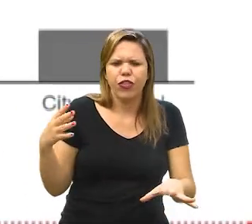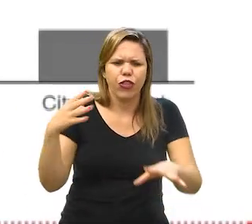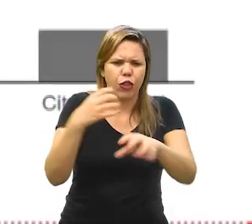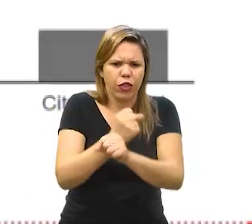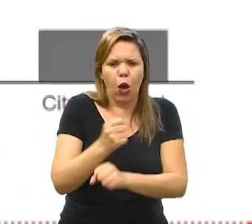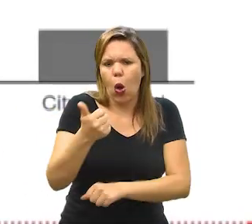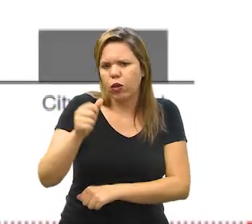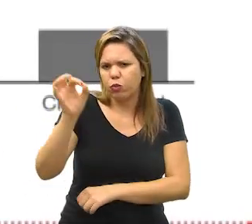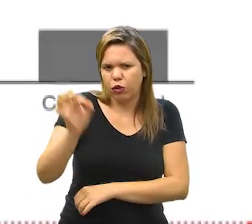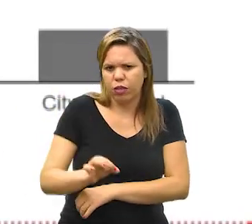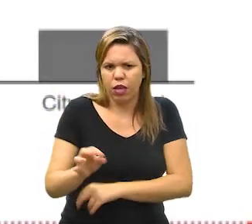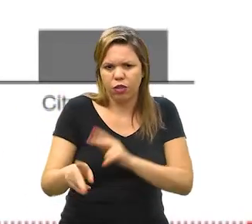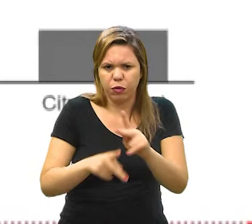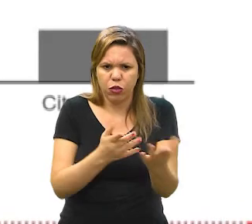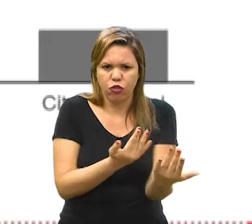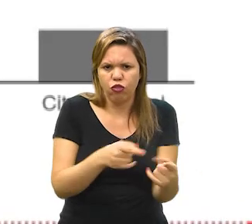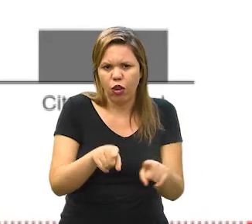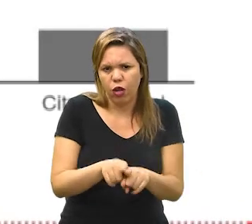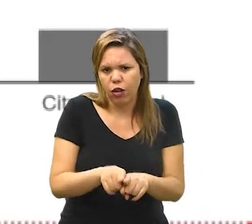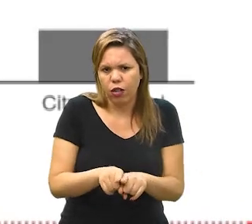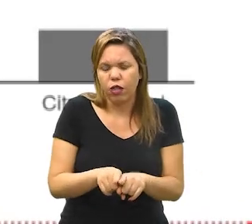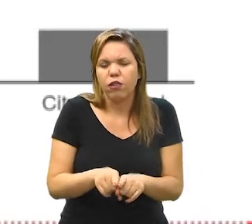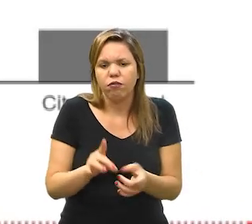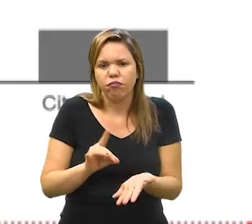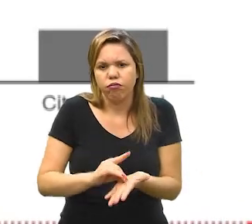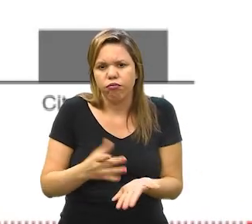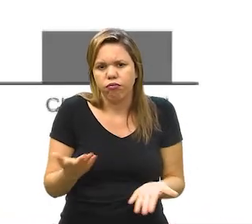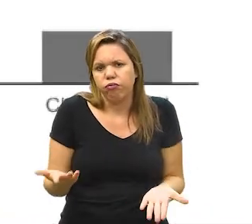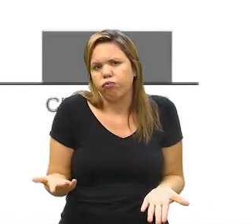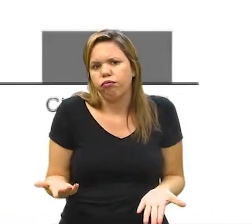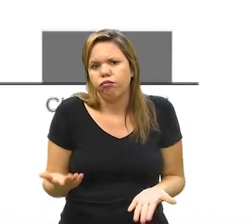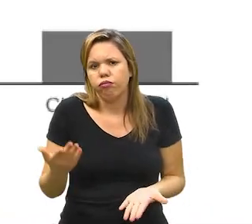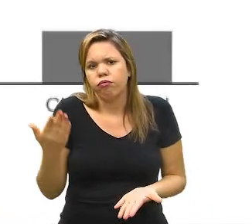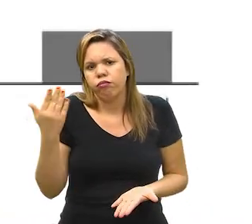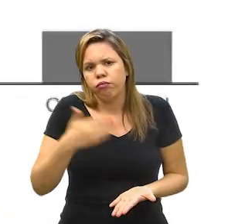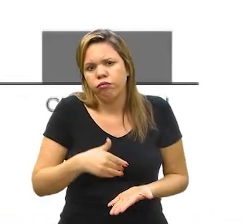de 11% deles necessitaram hospitalização.